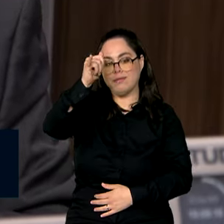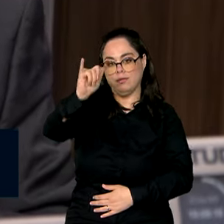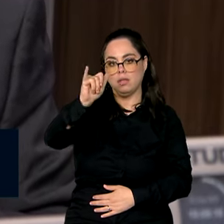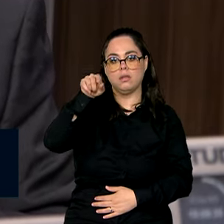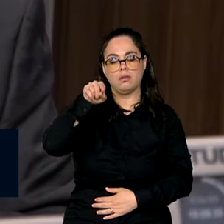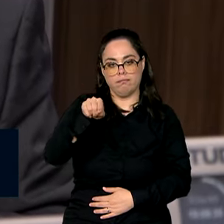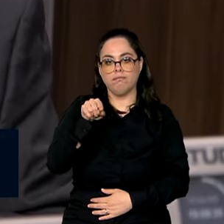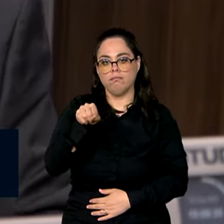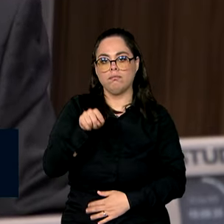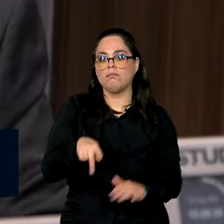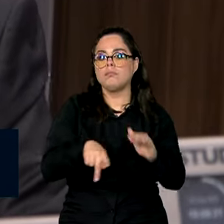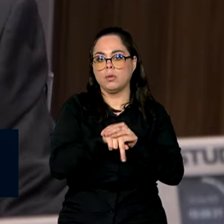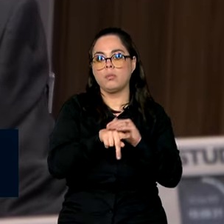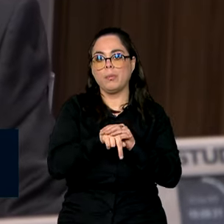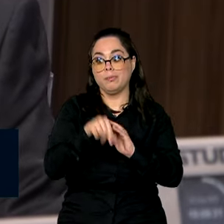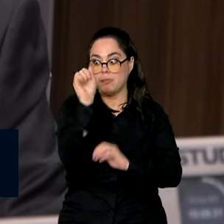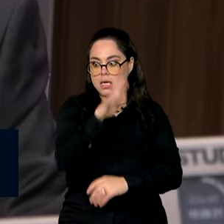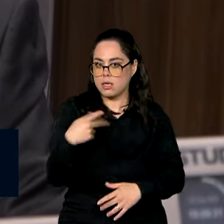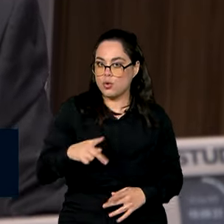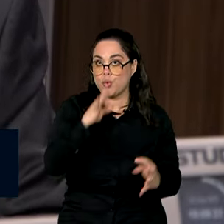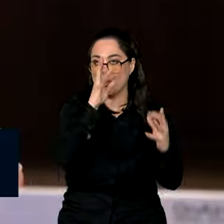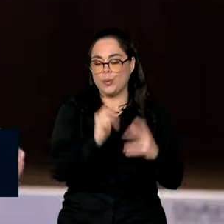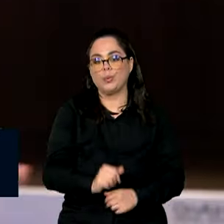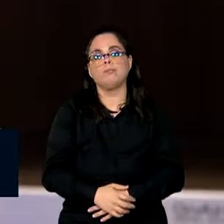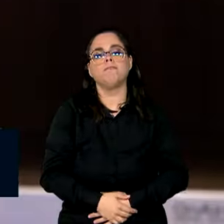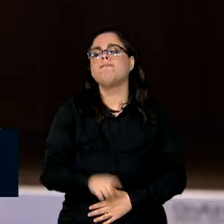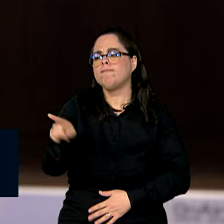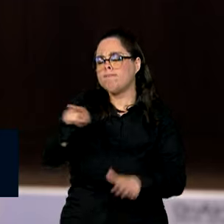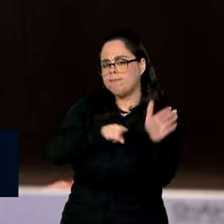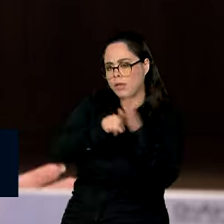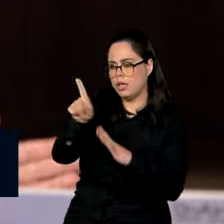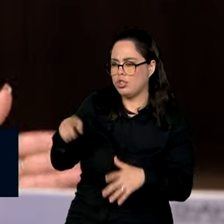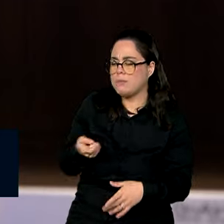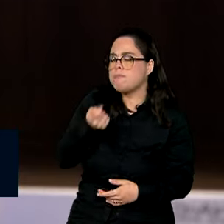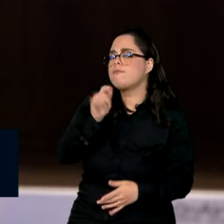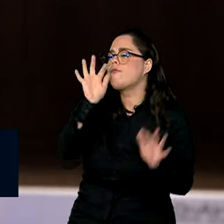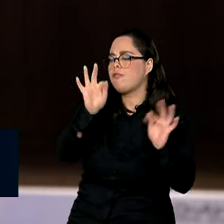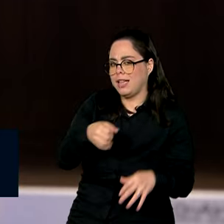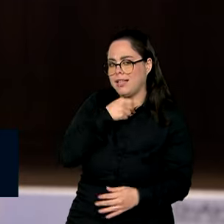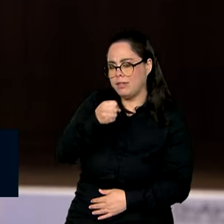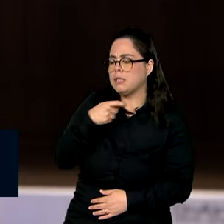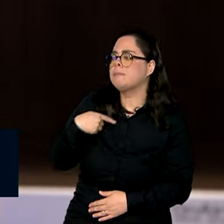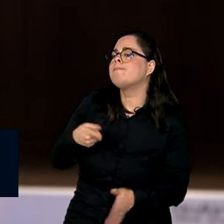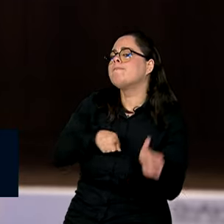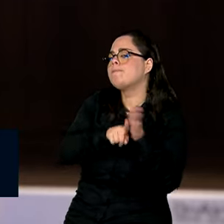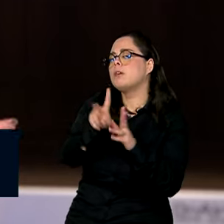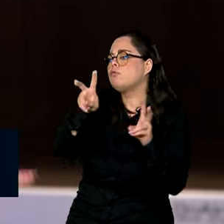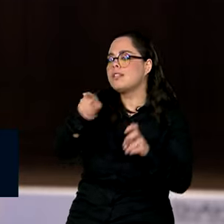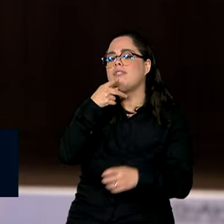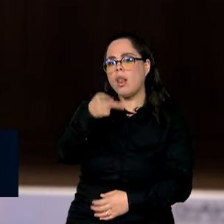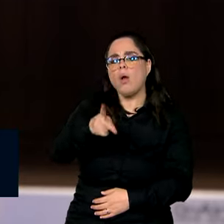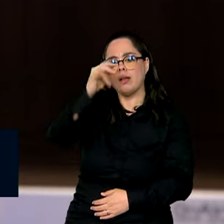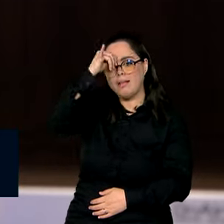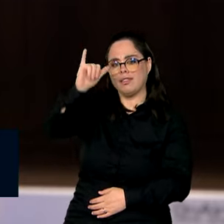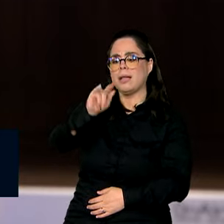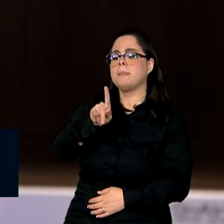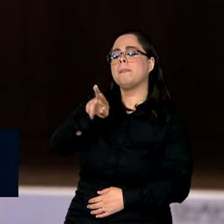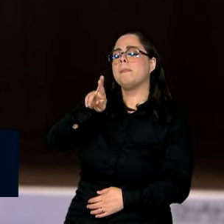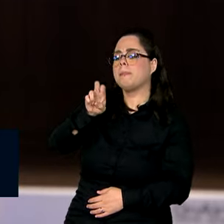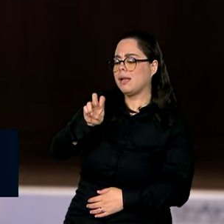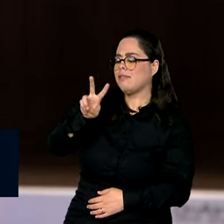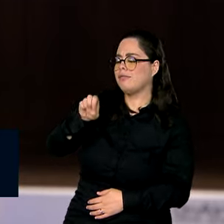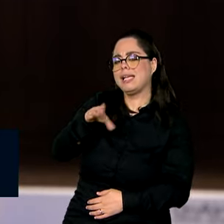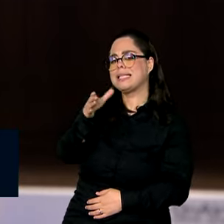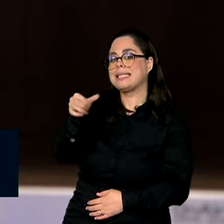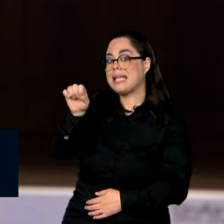eh no no Brasil secretário agora a gente tá chegando no fim mas a gente não pode deixar de falar o senhor tá falando de de prevenção a gente tá chegando agora